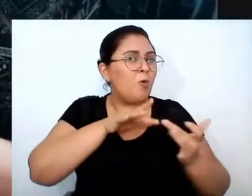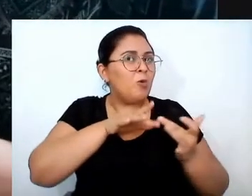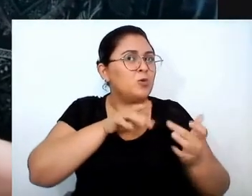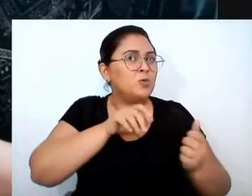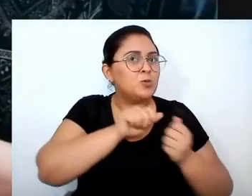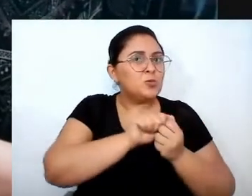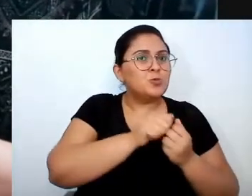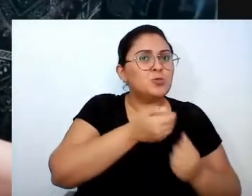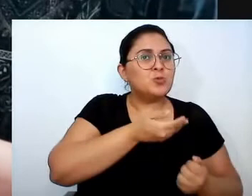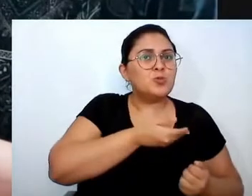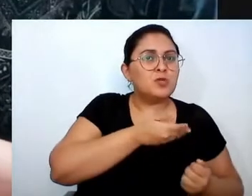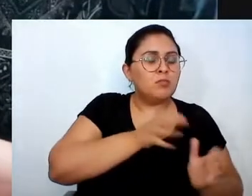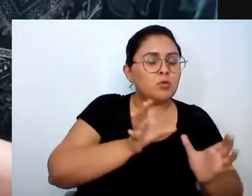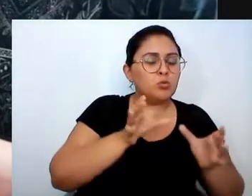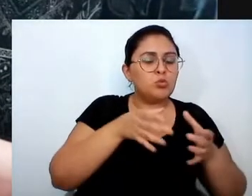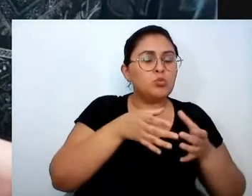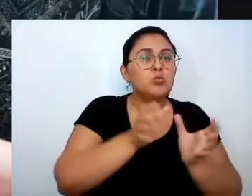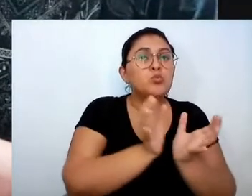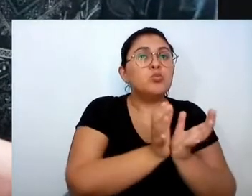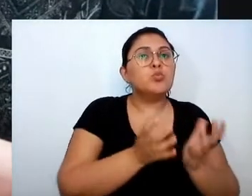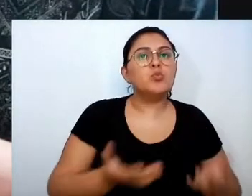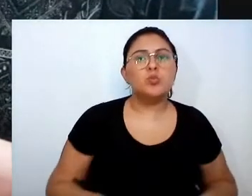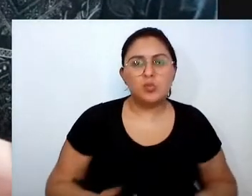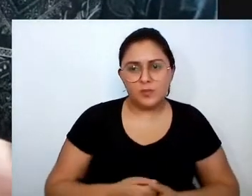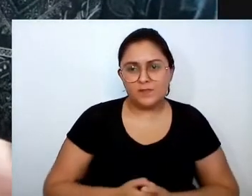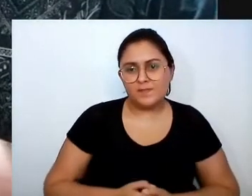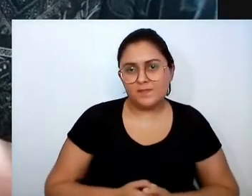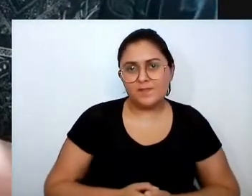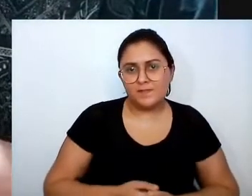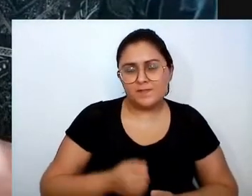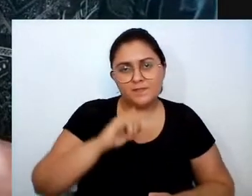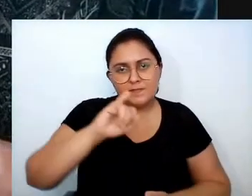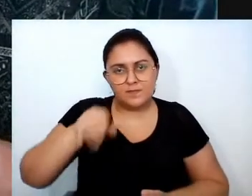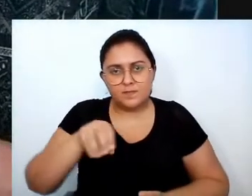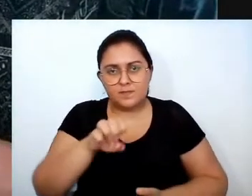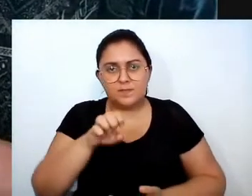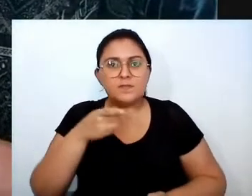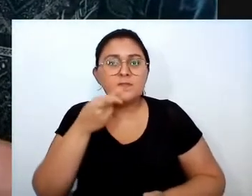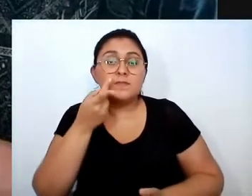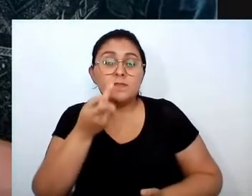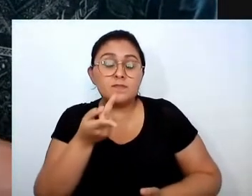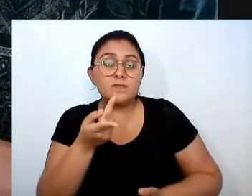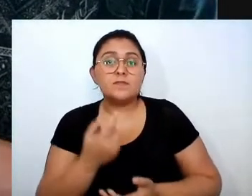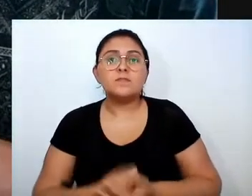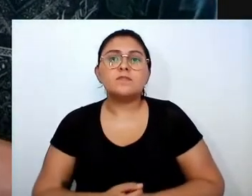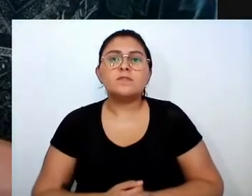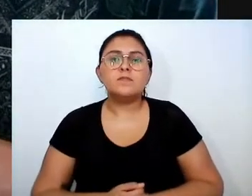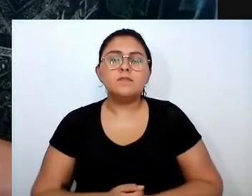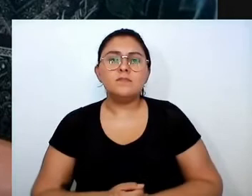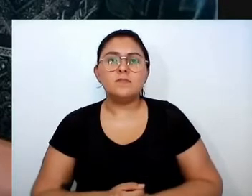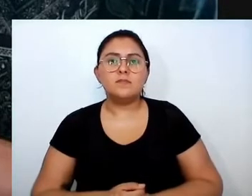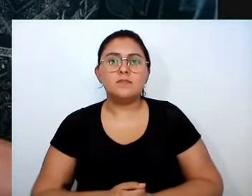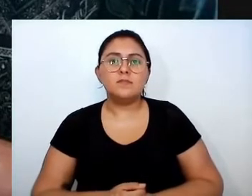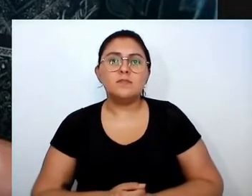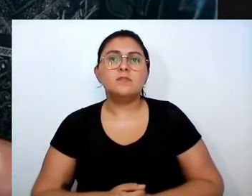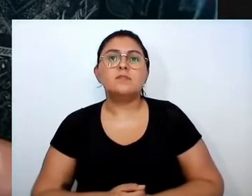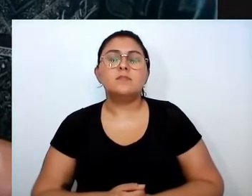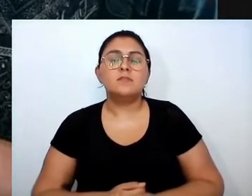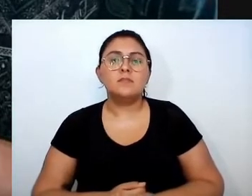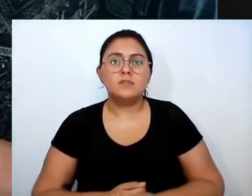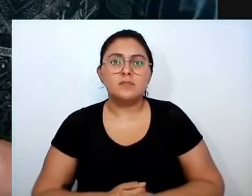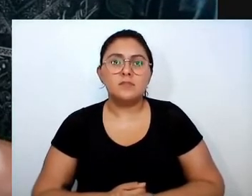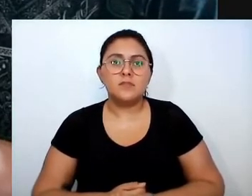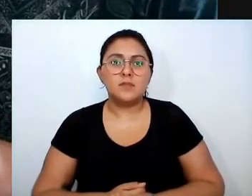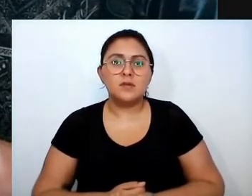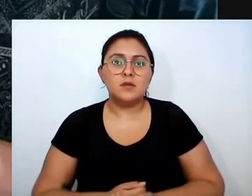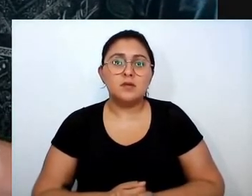vocês fazem? Tá. A gente, é, depois que a gente pega toda a partitura, né, também a gente